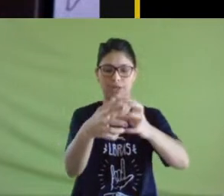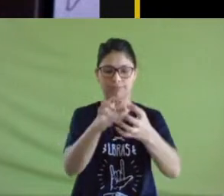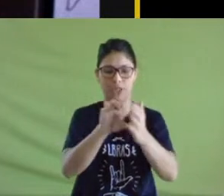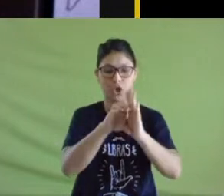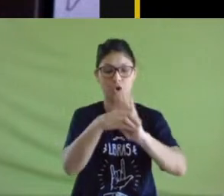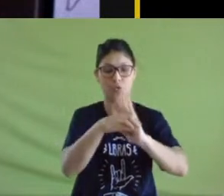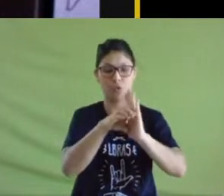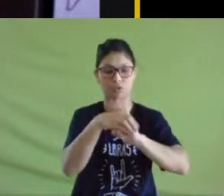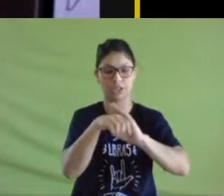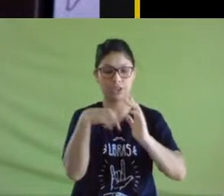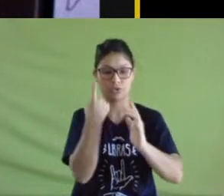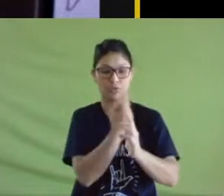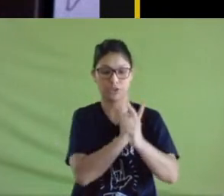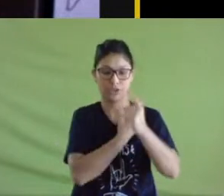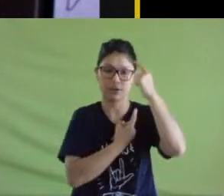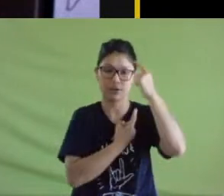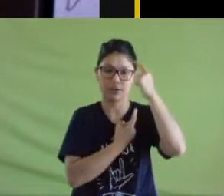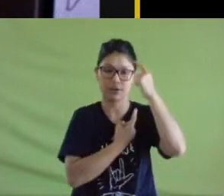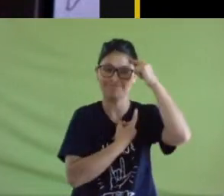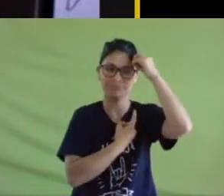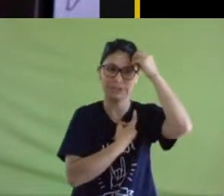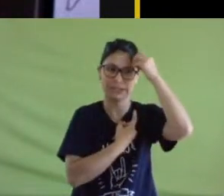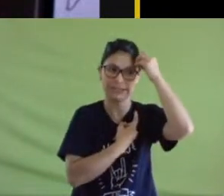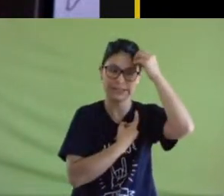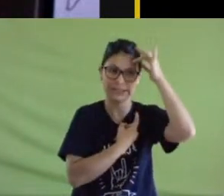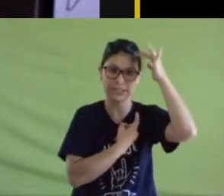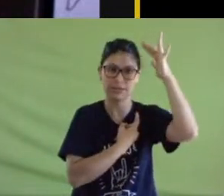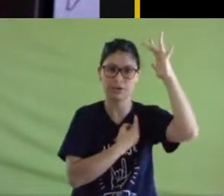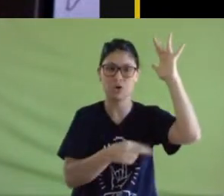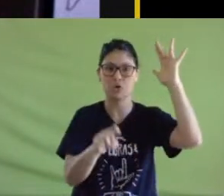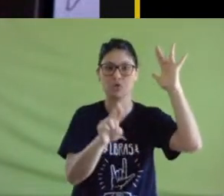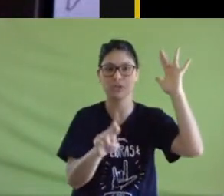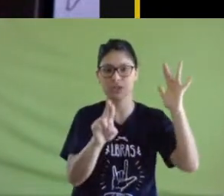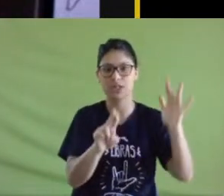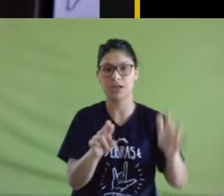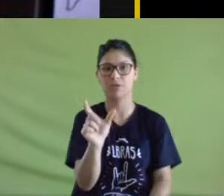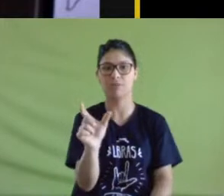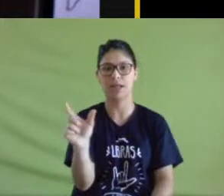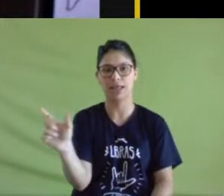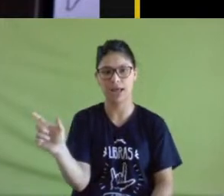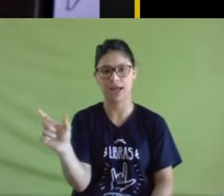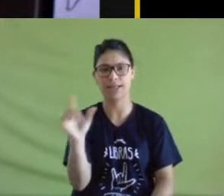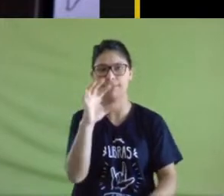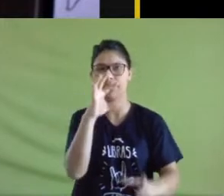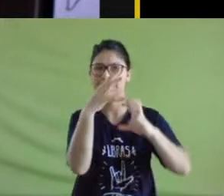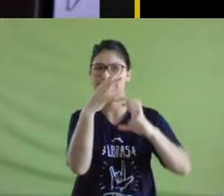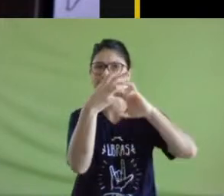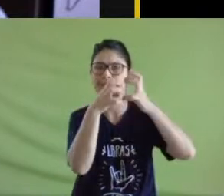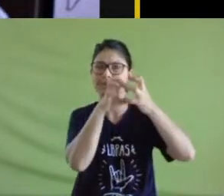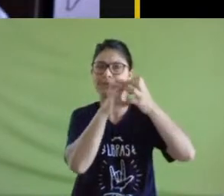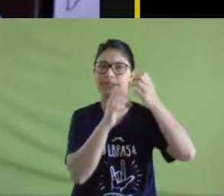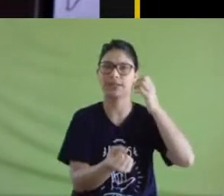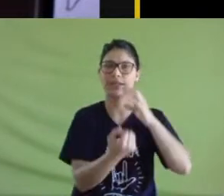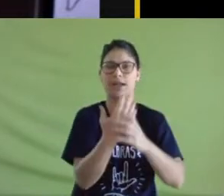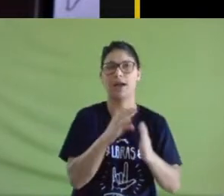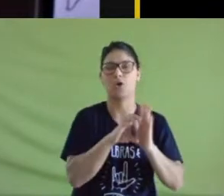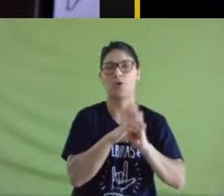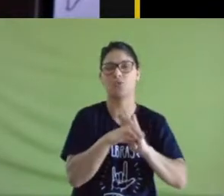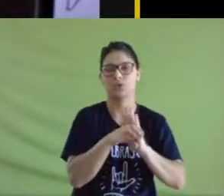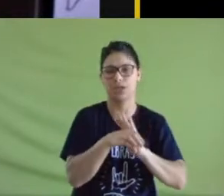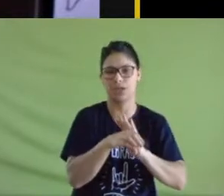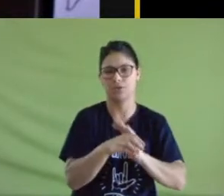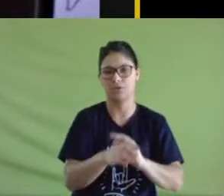nós pensamos quando nós usamos palavras para formular esse conceito. Quer dizer, ele